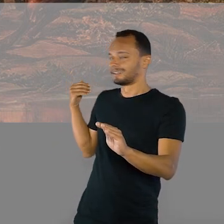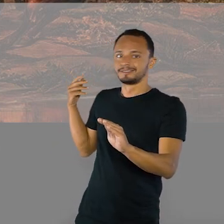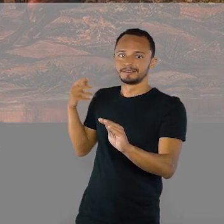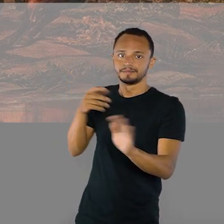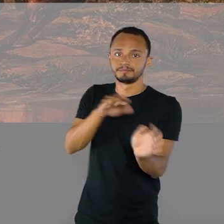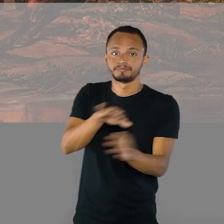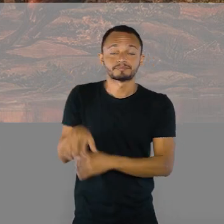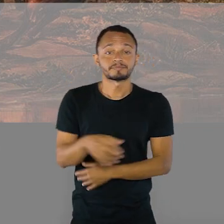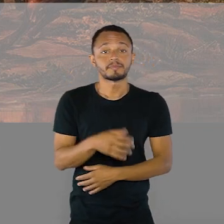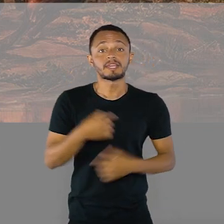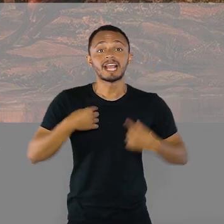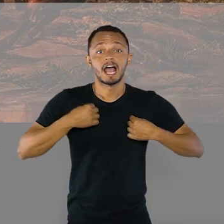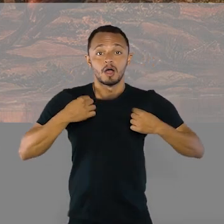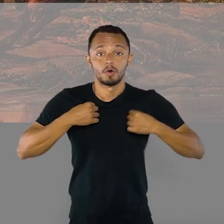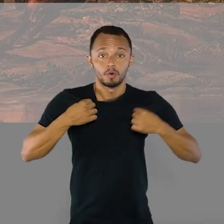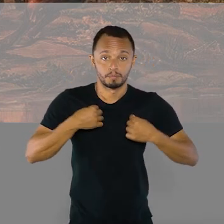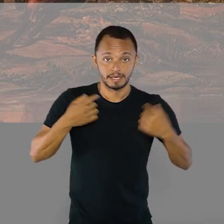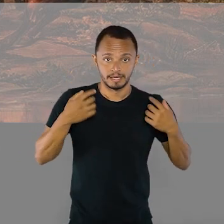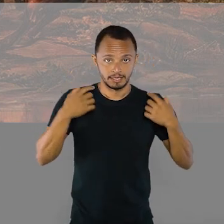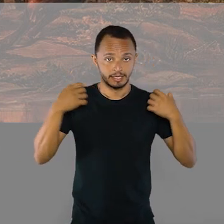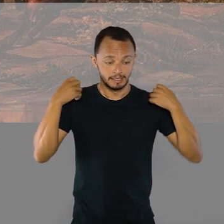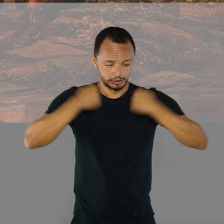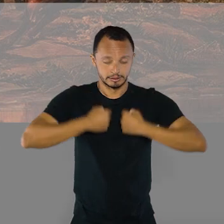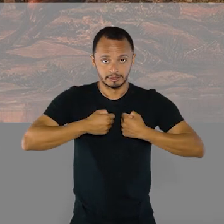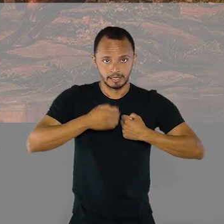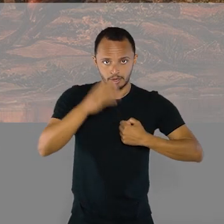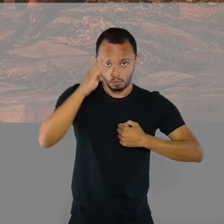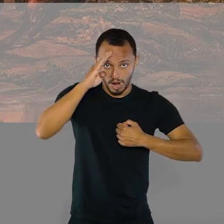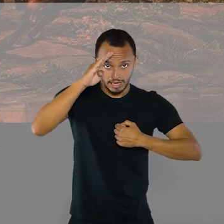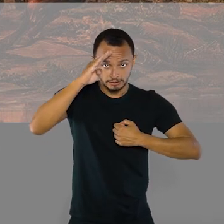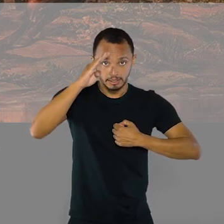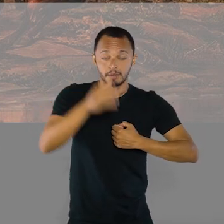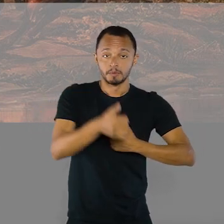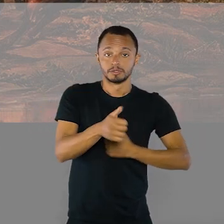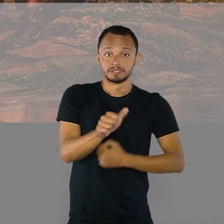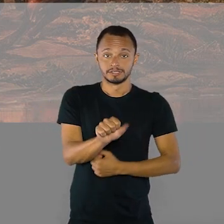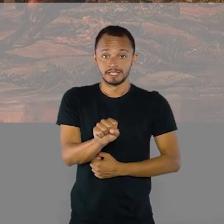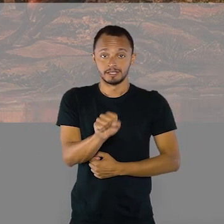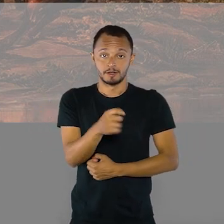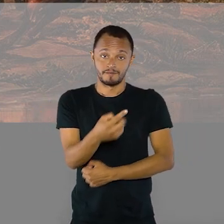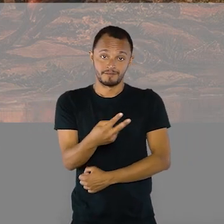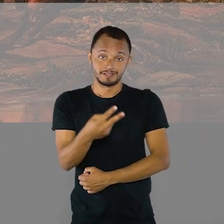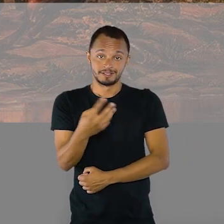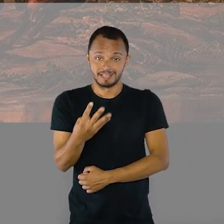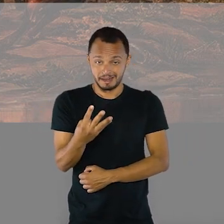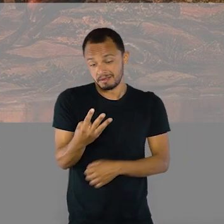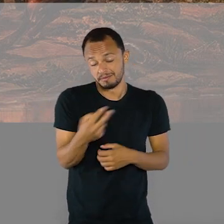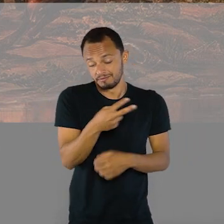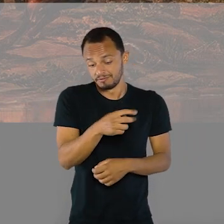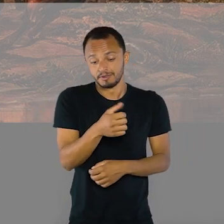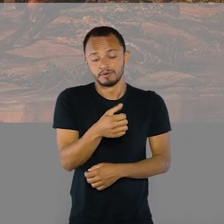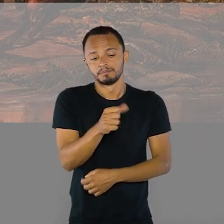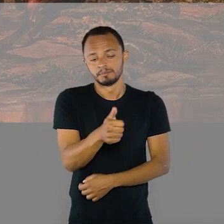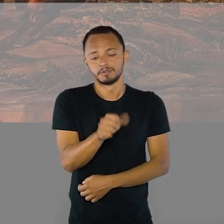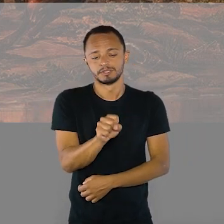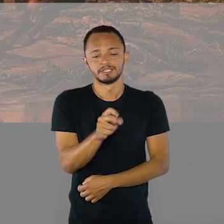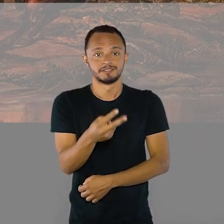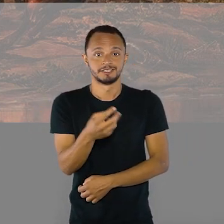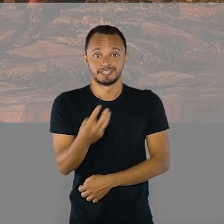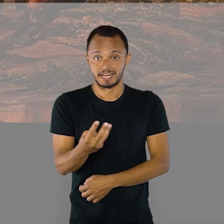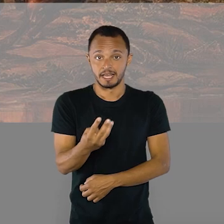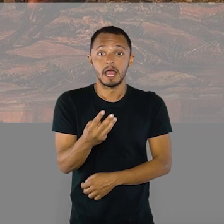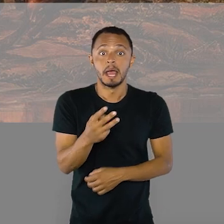em 1823. Portanto, eles não poderiam estar vestidos dessa maneira. Mas, como o objetivo